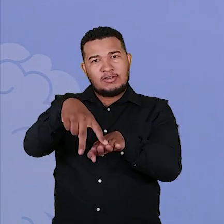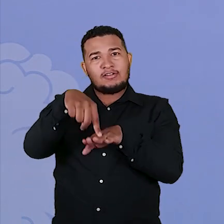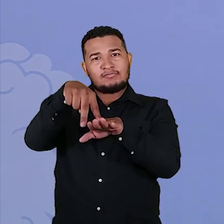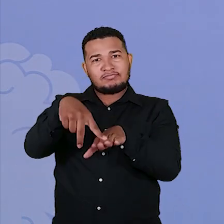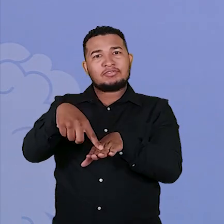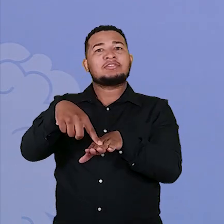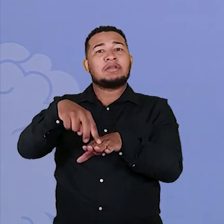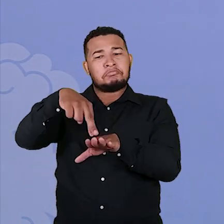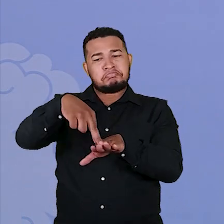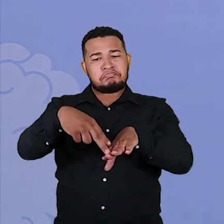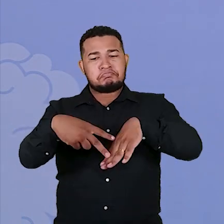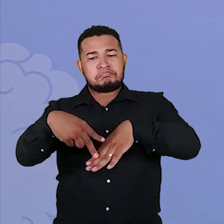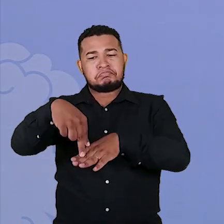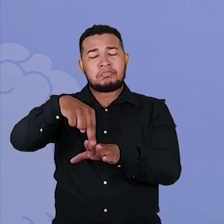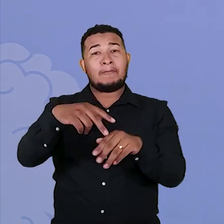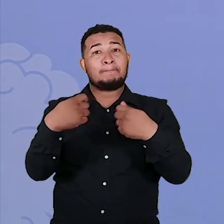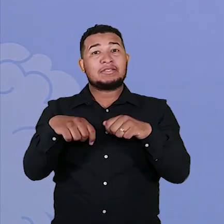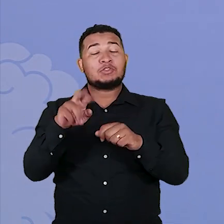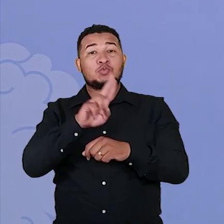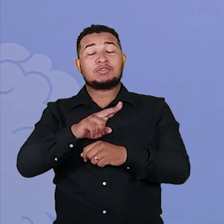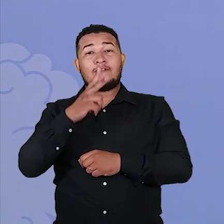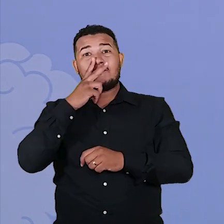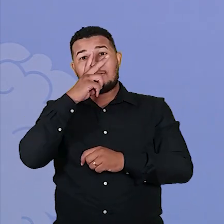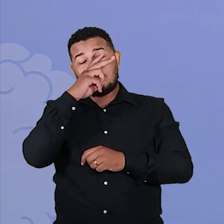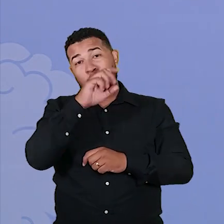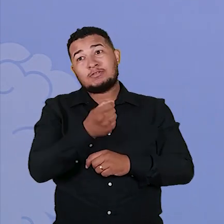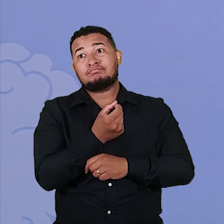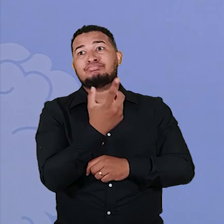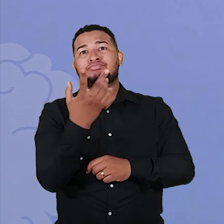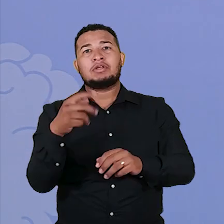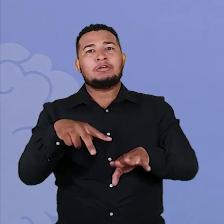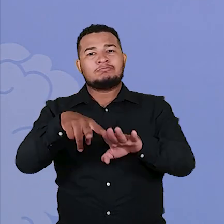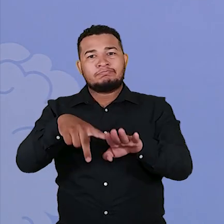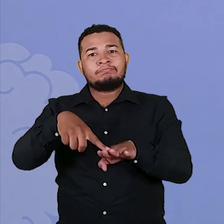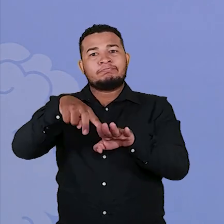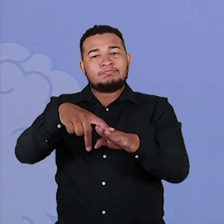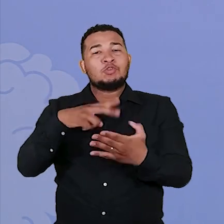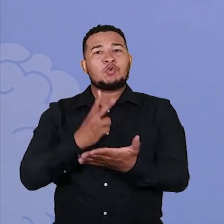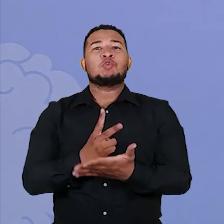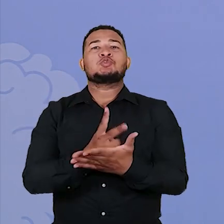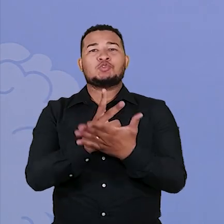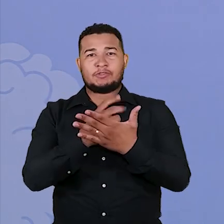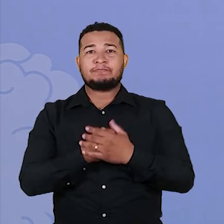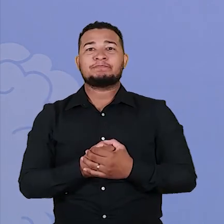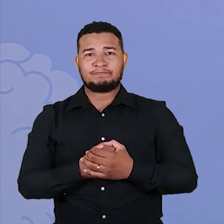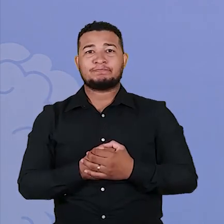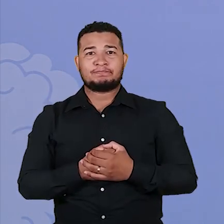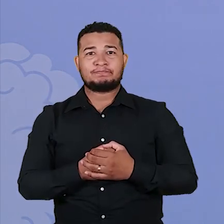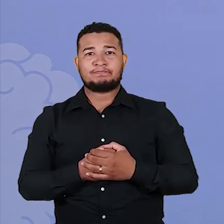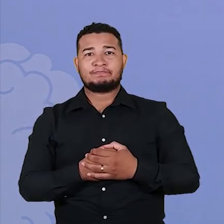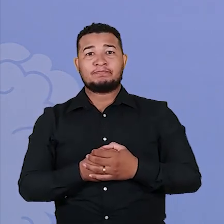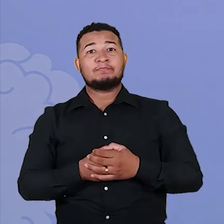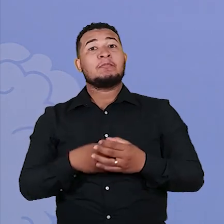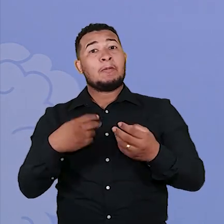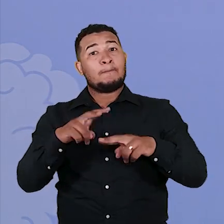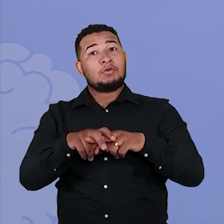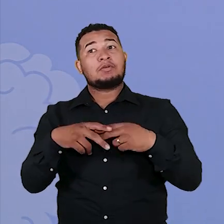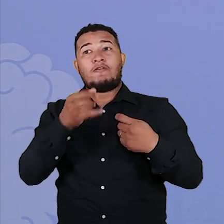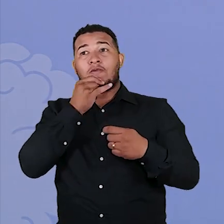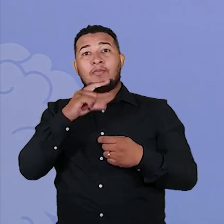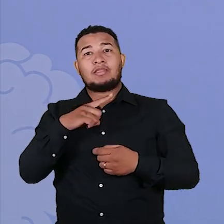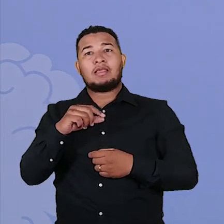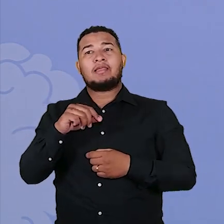skate você precisa de dar várias forças para ele continuar aquele movimento ele sai da inércia mas precisa de